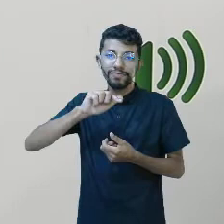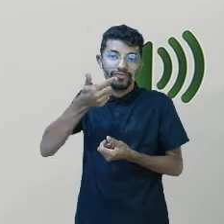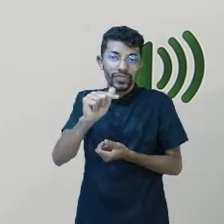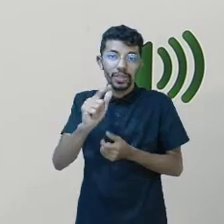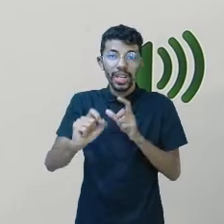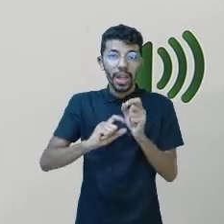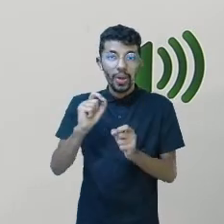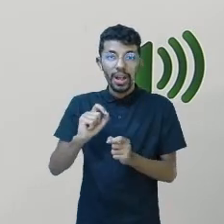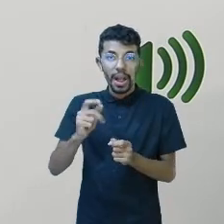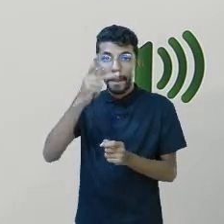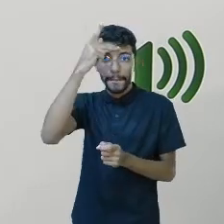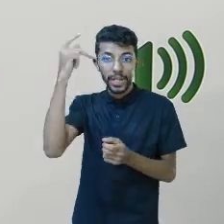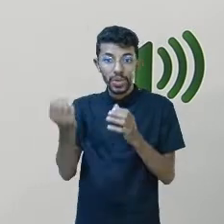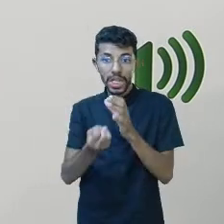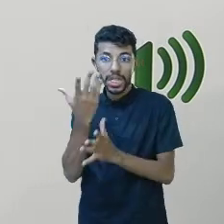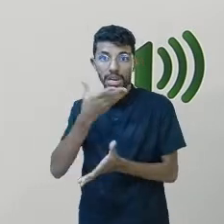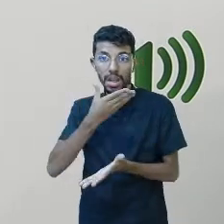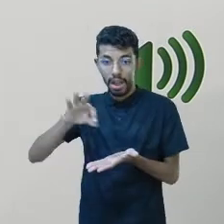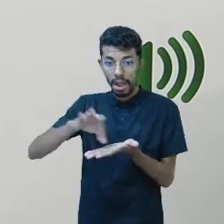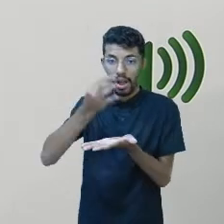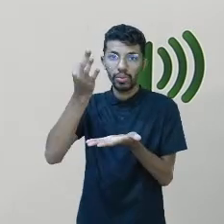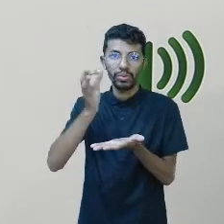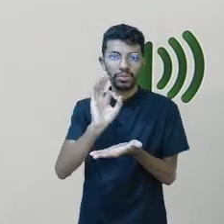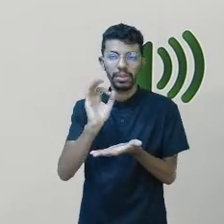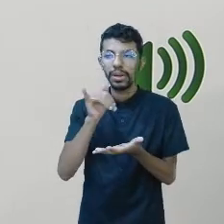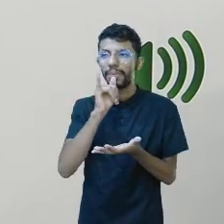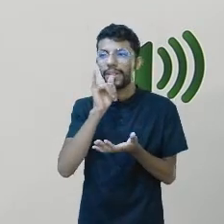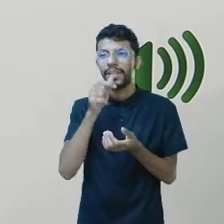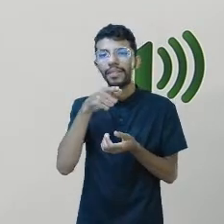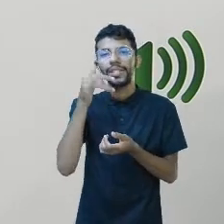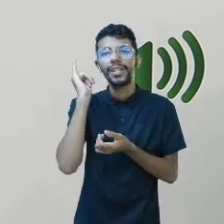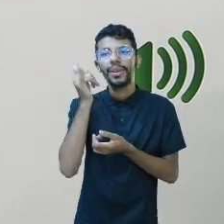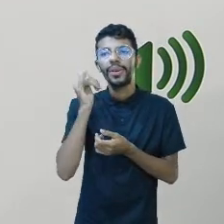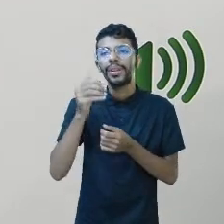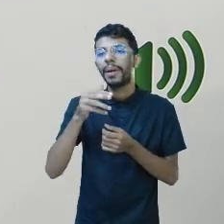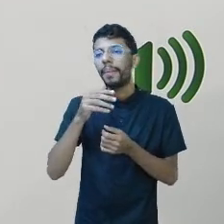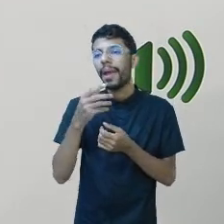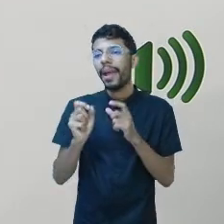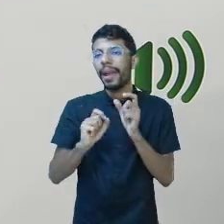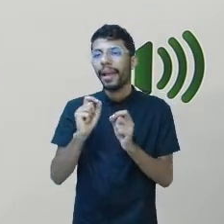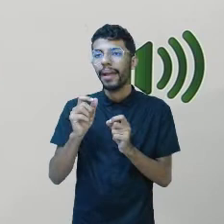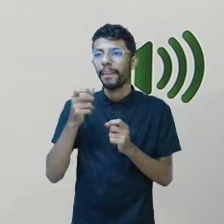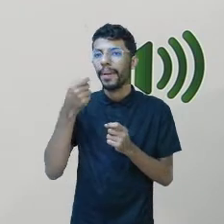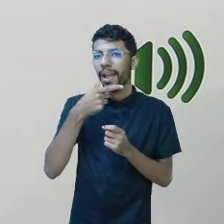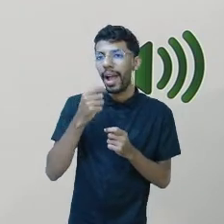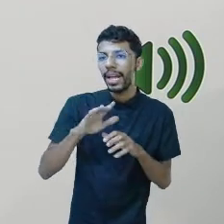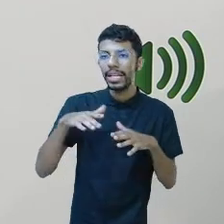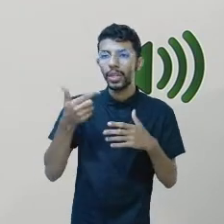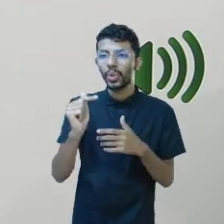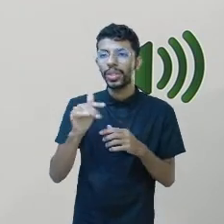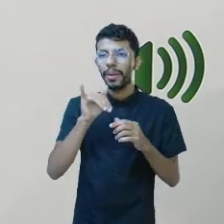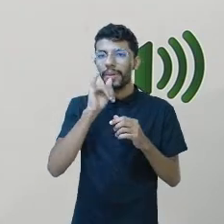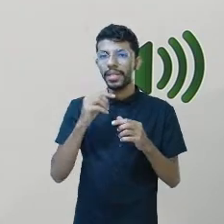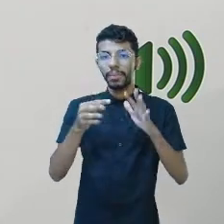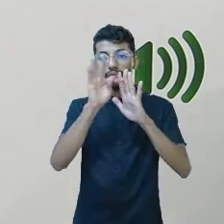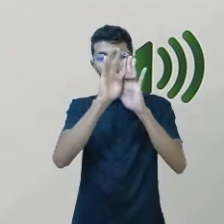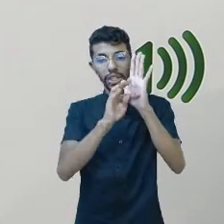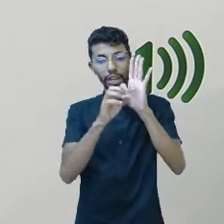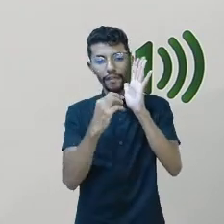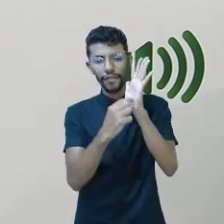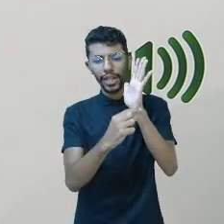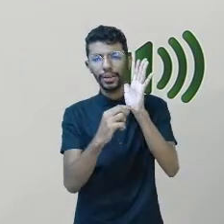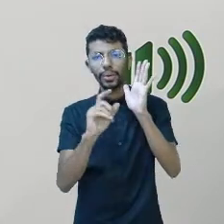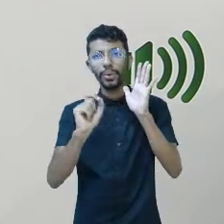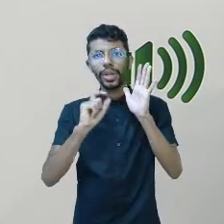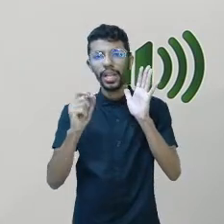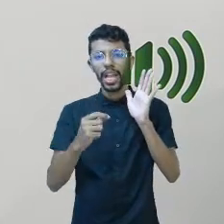autor. Não é? Quando você conta uma piada, não tem lá embaixo, escrito por fulano de tal. Não é? Alguém contou e vai repassando para outro, que